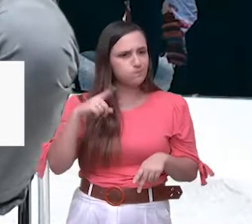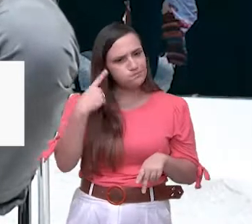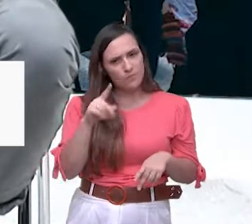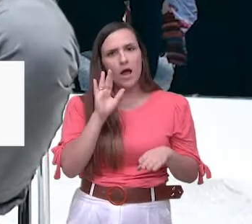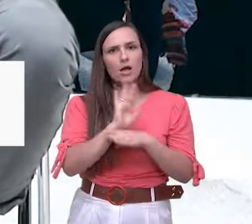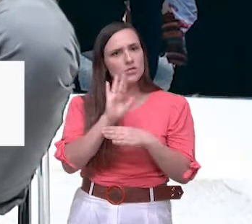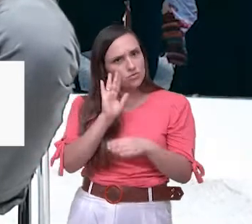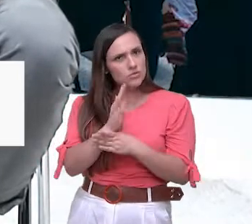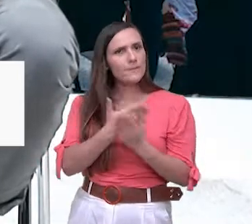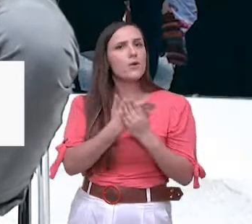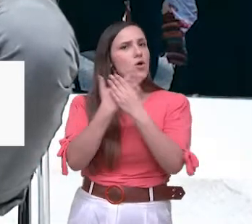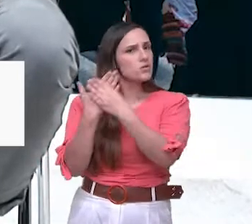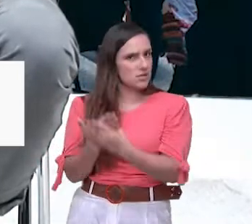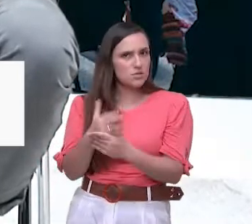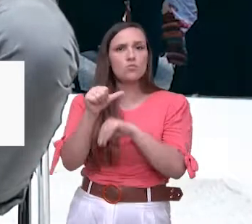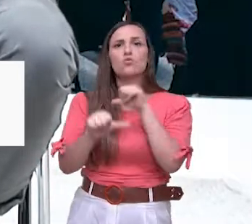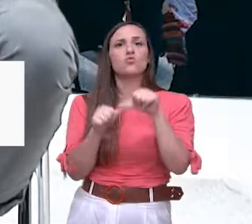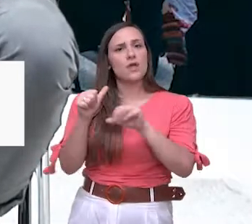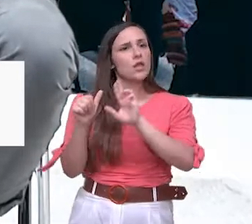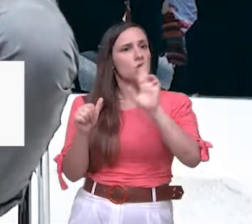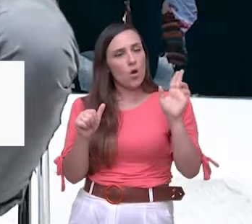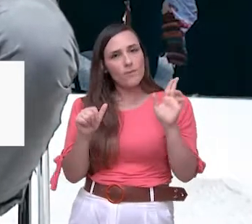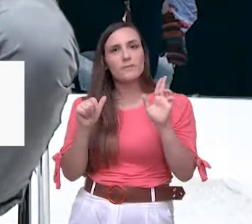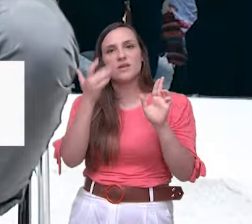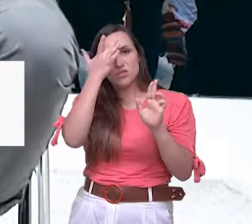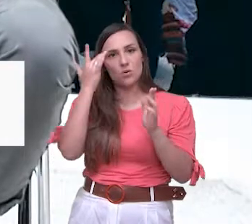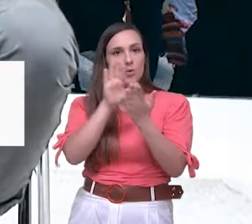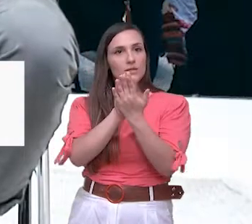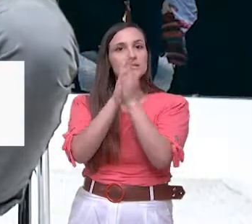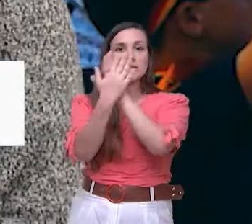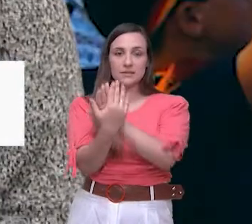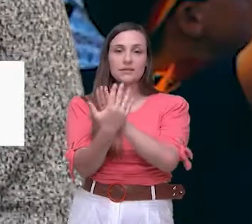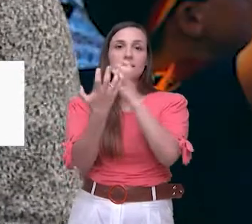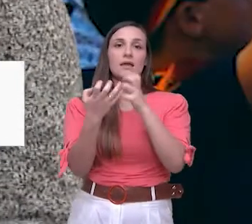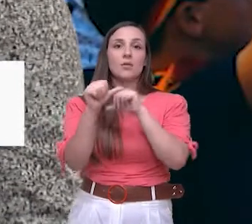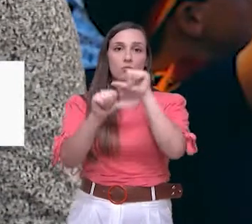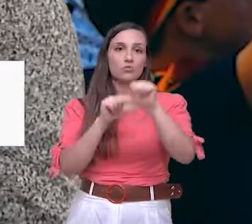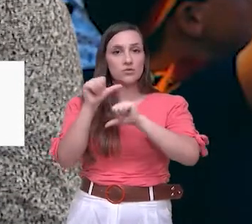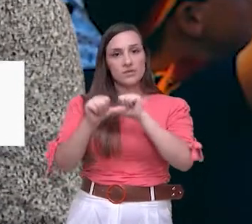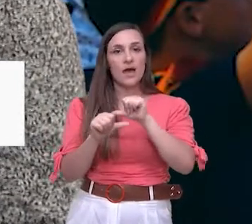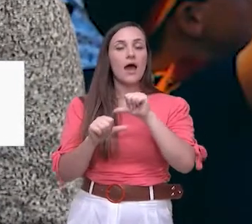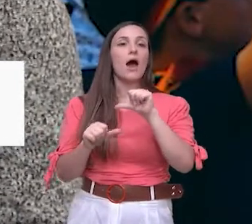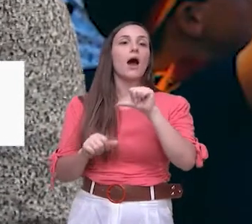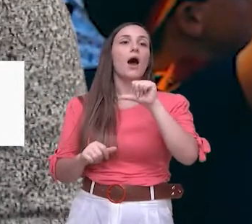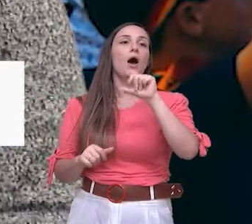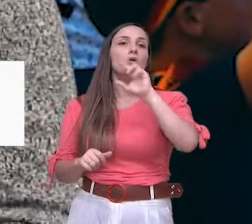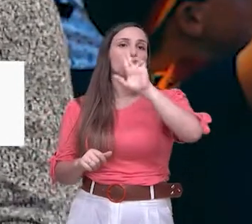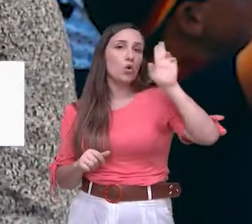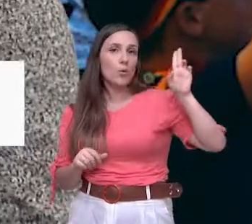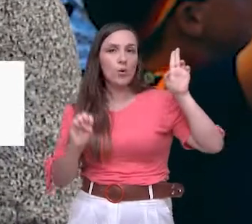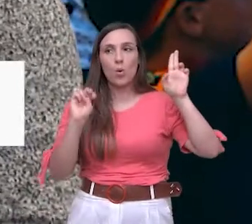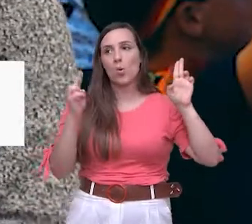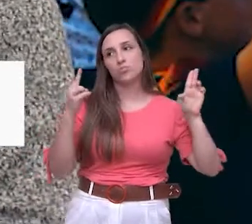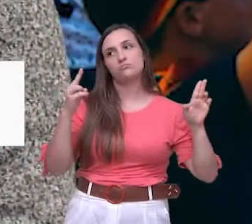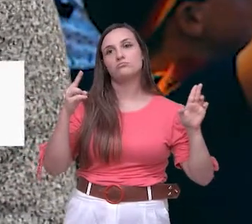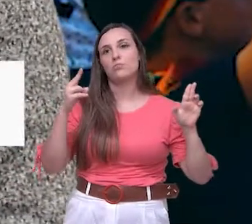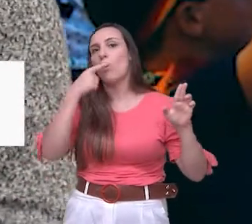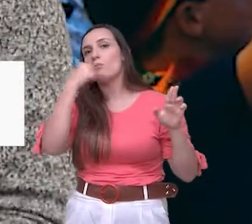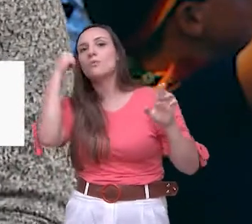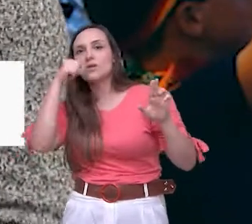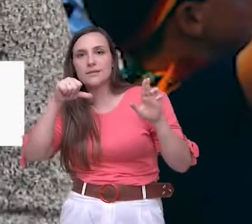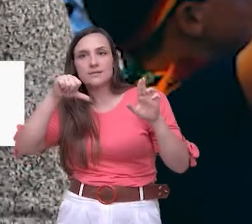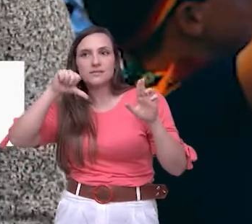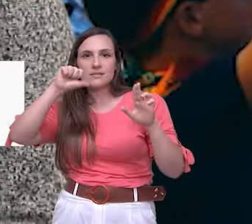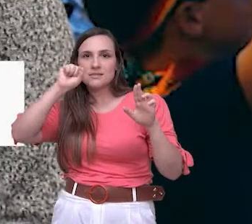a gente auxilia no processo de retificação de nome no registro civil né para pessoas trans que querem mudar o prenome ou